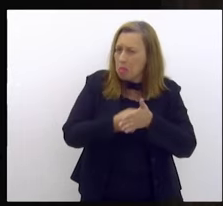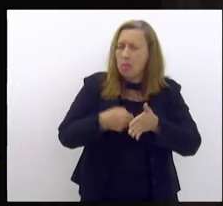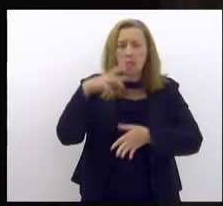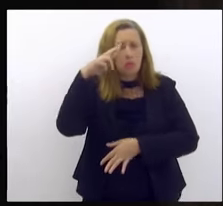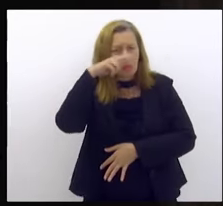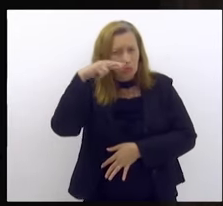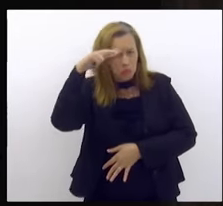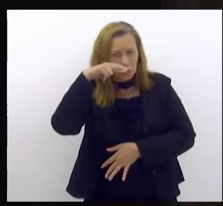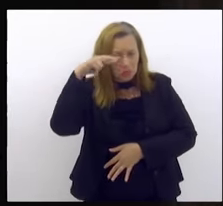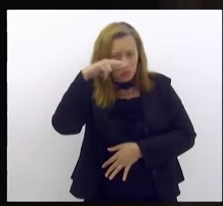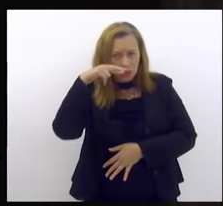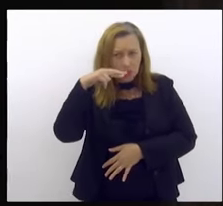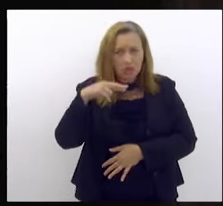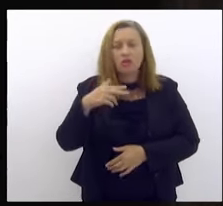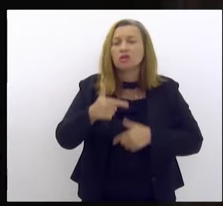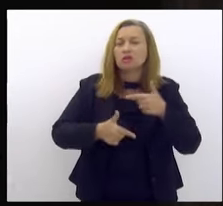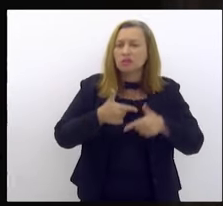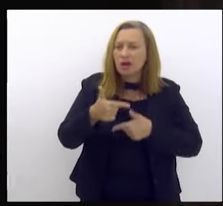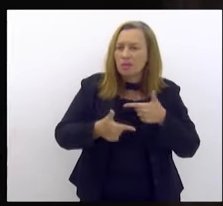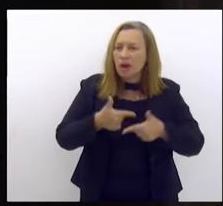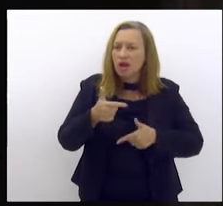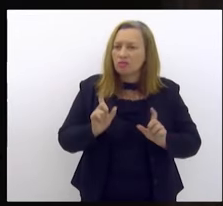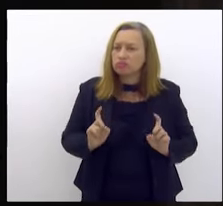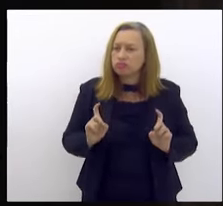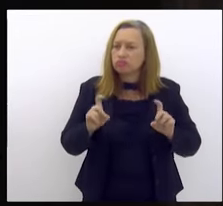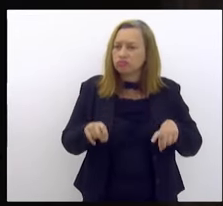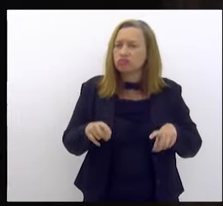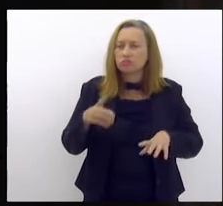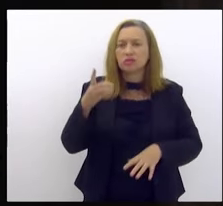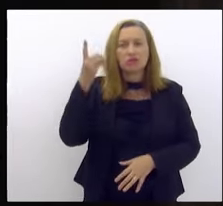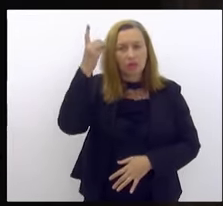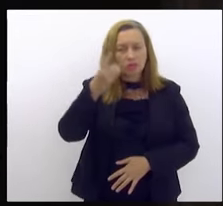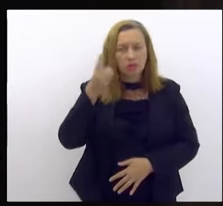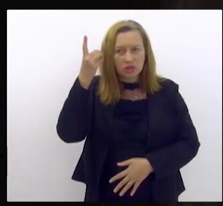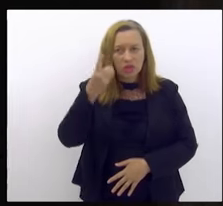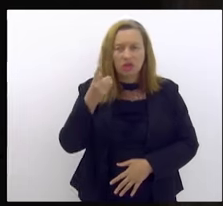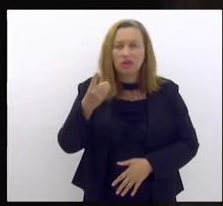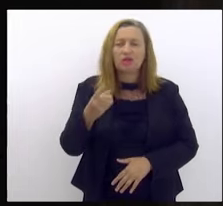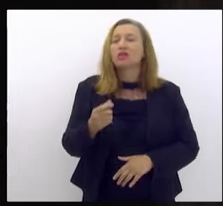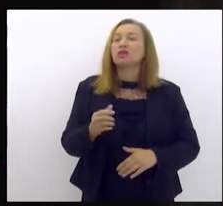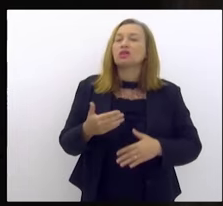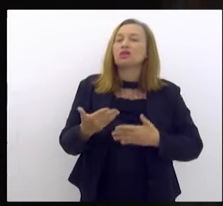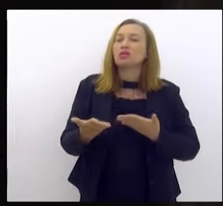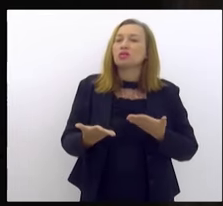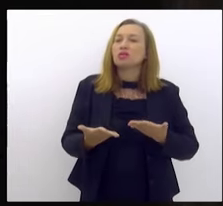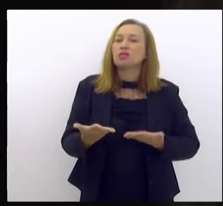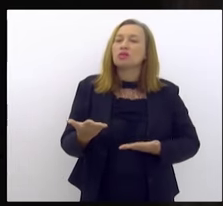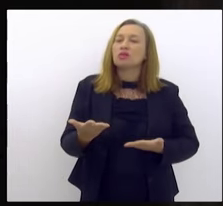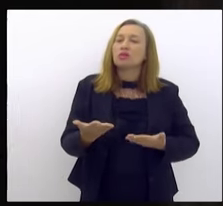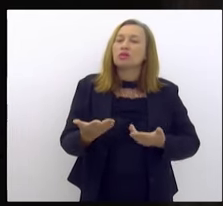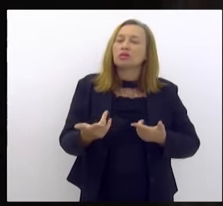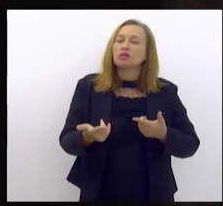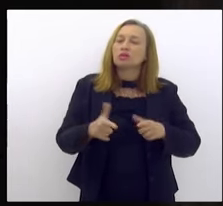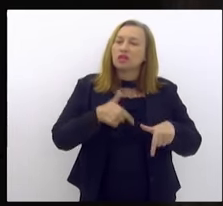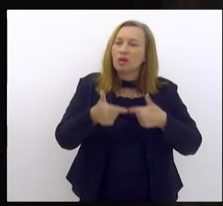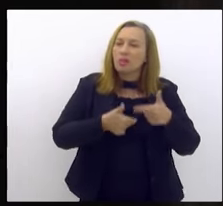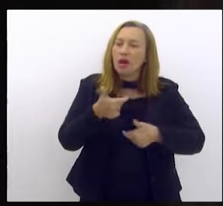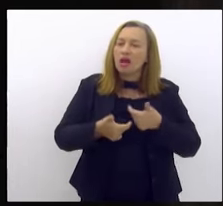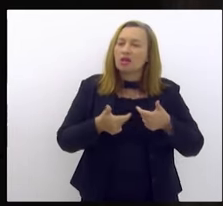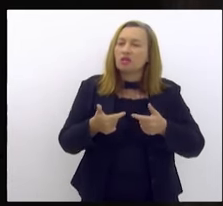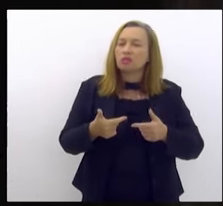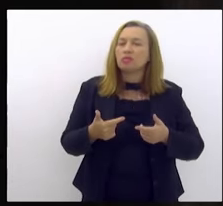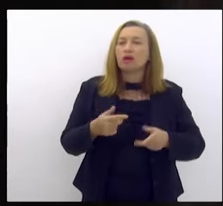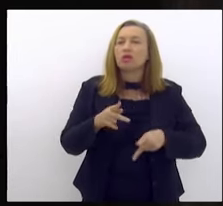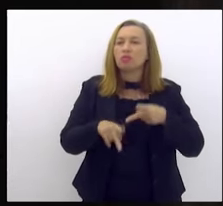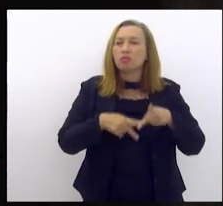fiscalizando, exercendo a real função parlamentar, fazendo com que o serviço para a população receba um serviço de